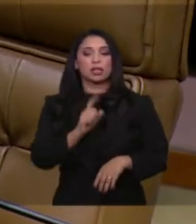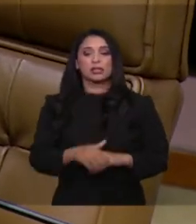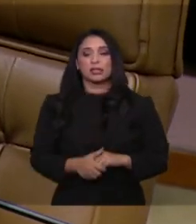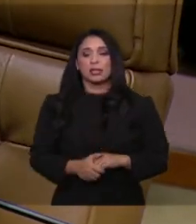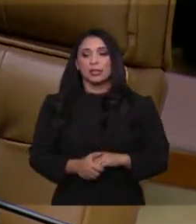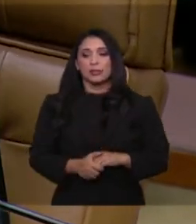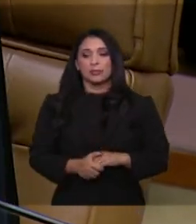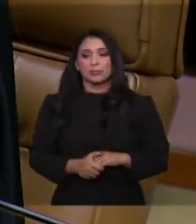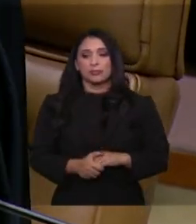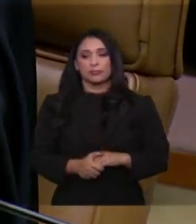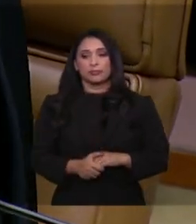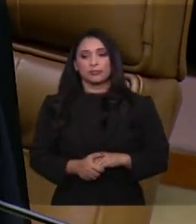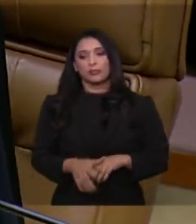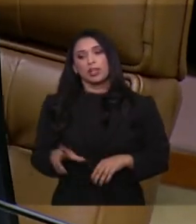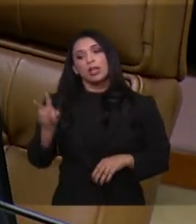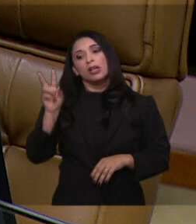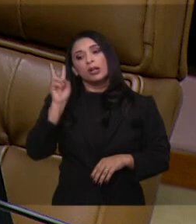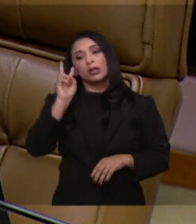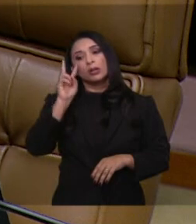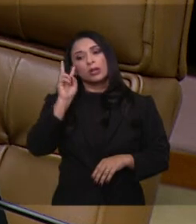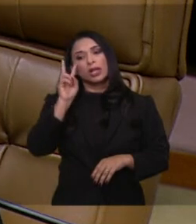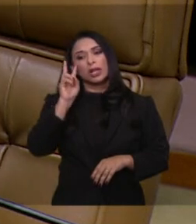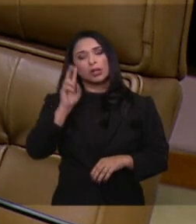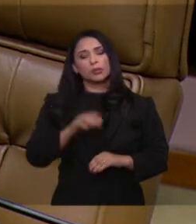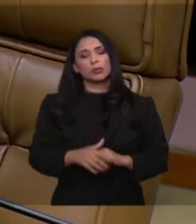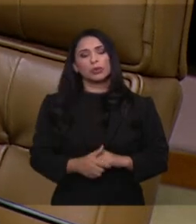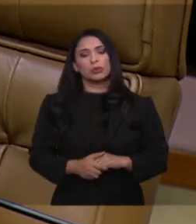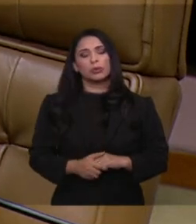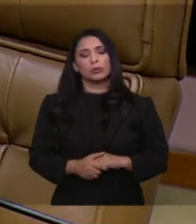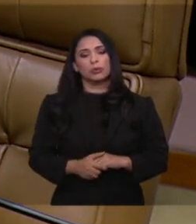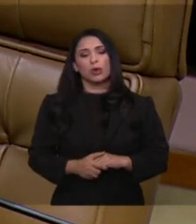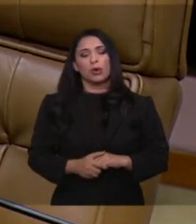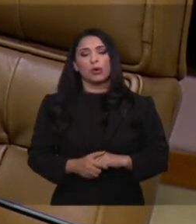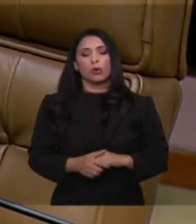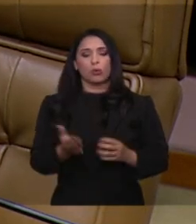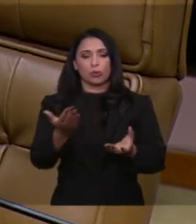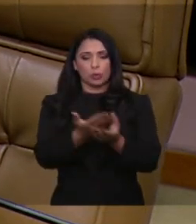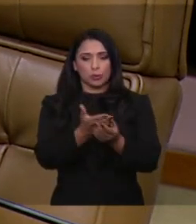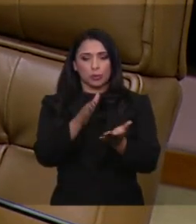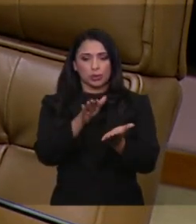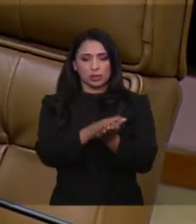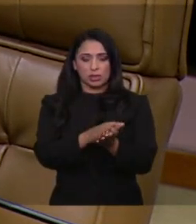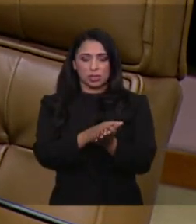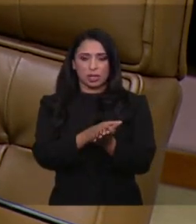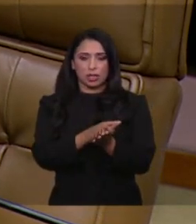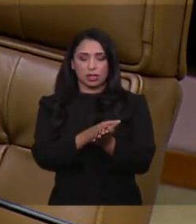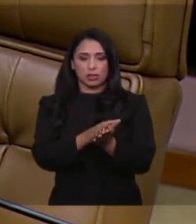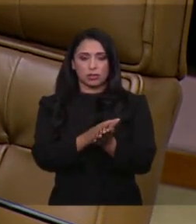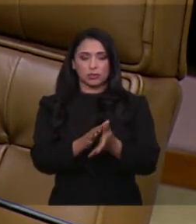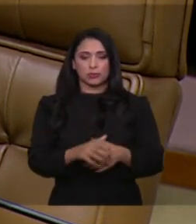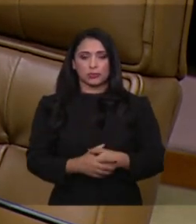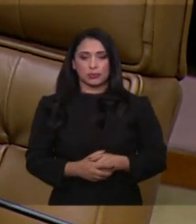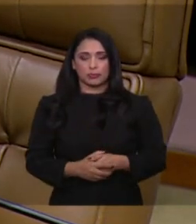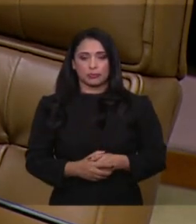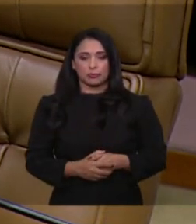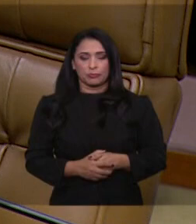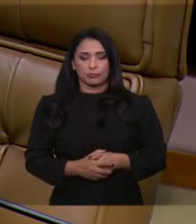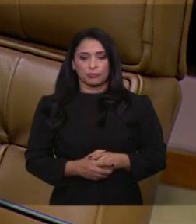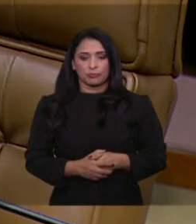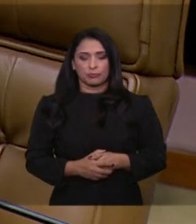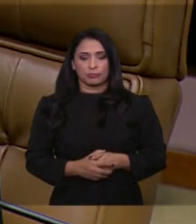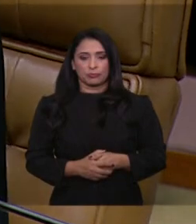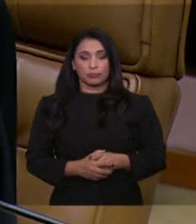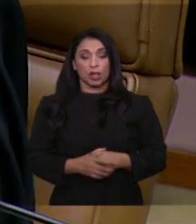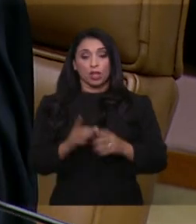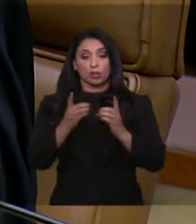Presidente, relembro rapidamente o caso em concreto. O autor ajuizou ação